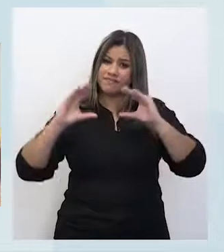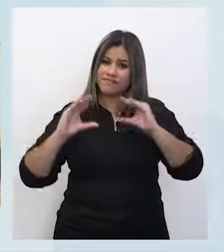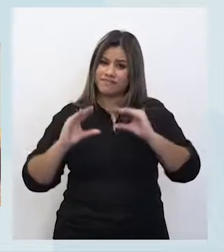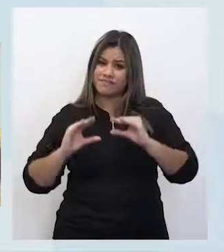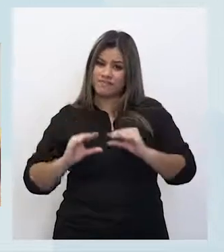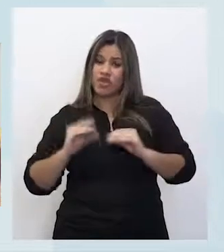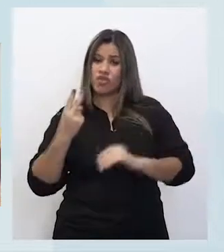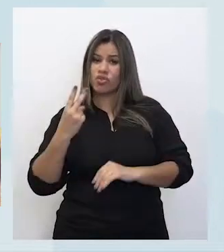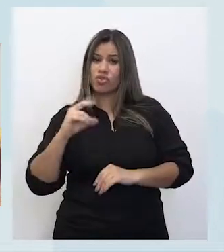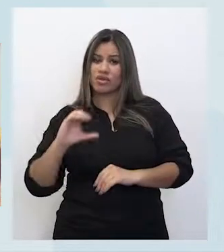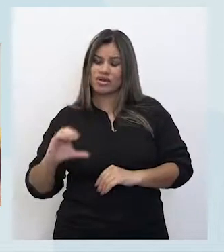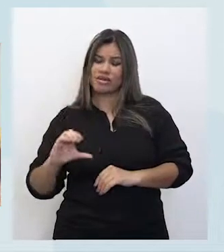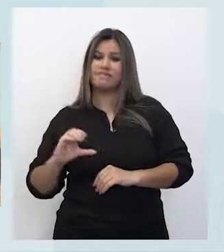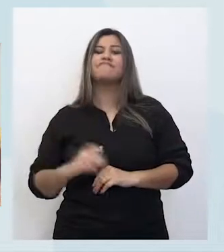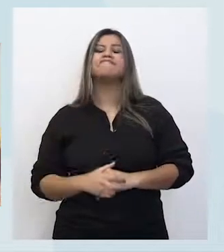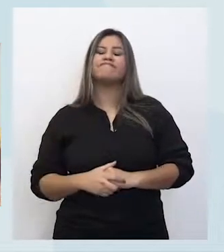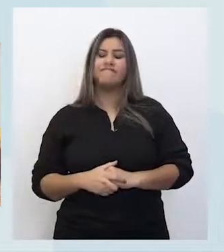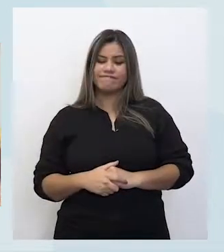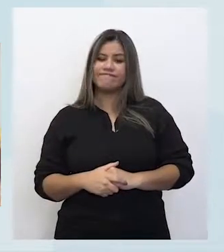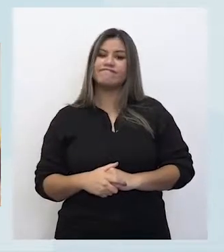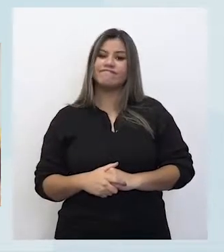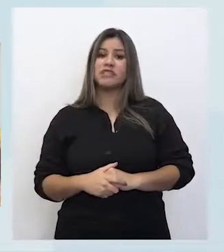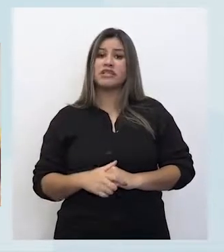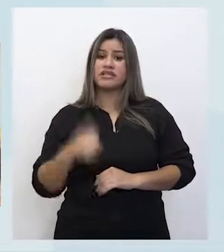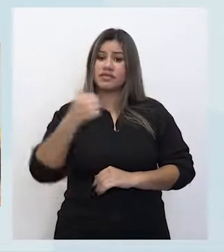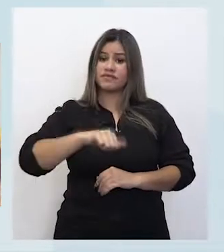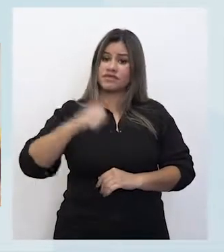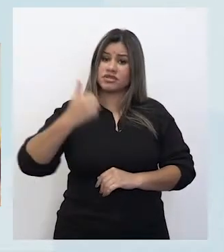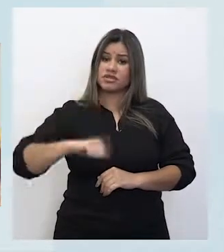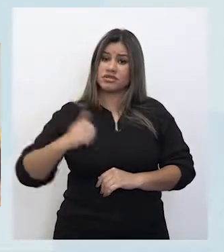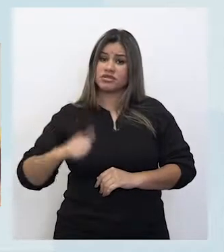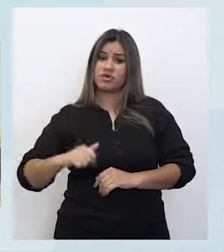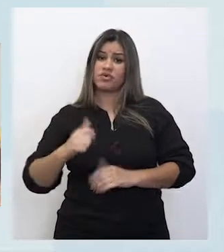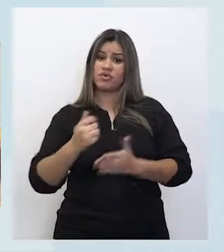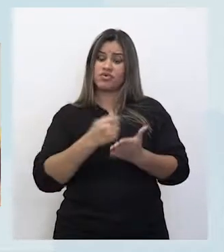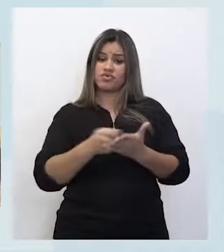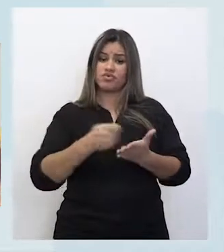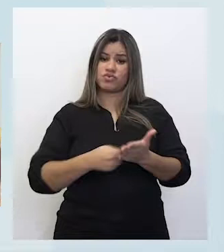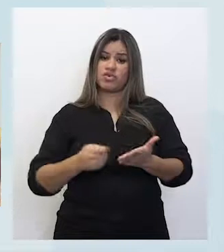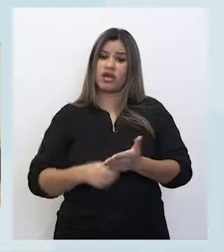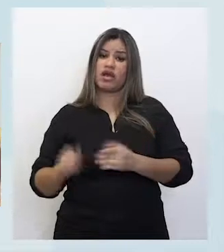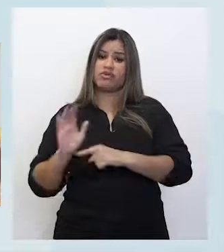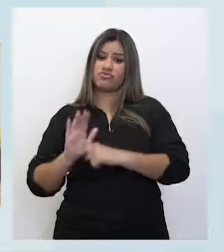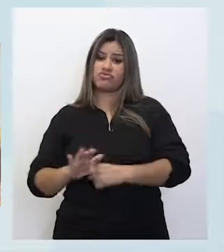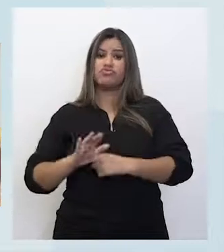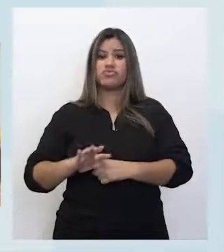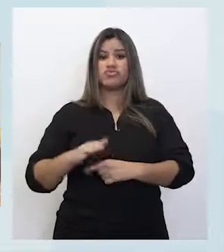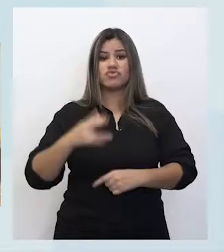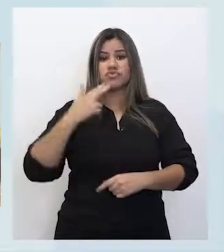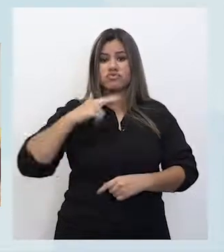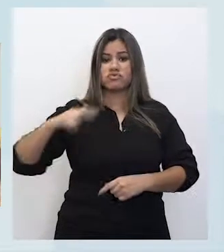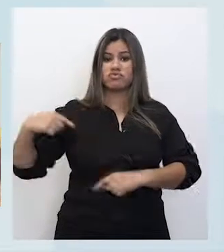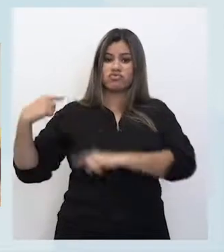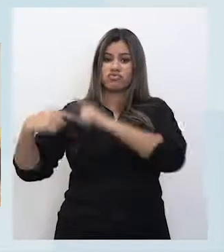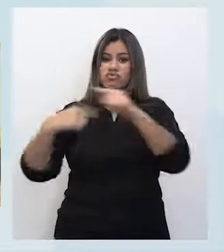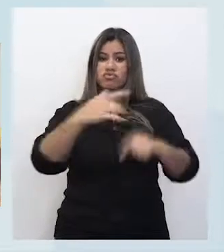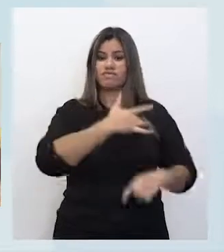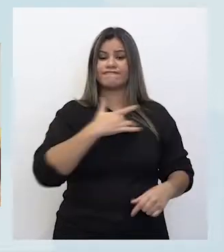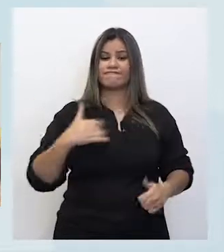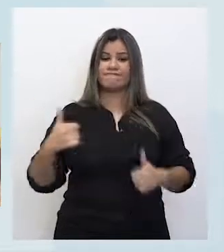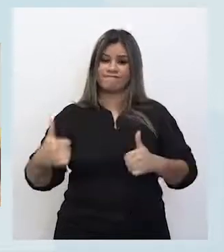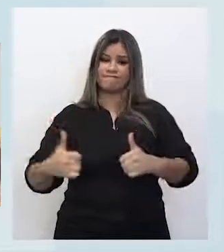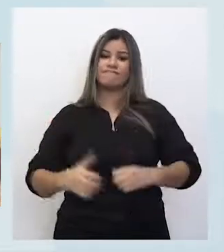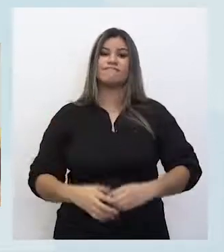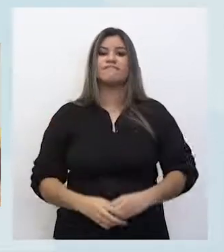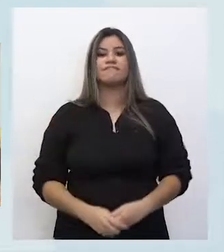Celsius. Na avaliação dos autores, só isso pode garantir um futuro mais saudável para as próximas gerações.